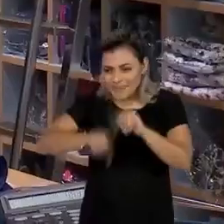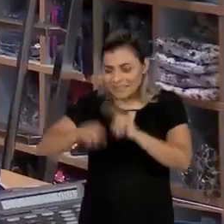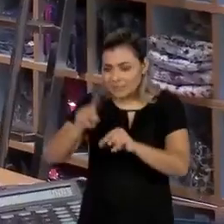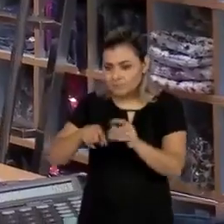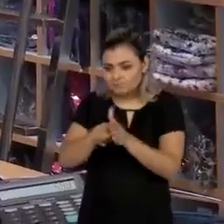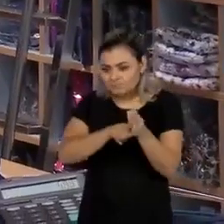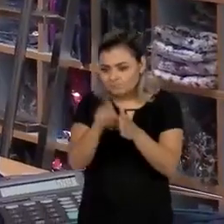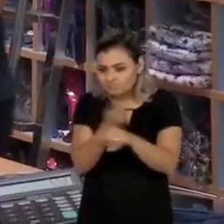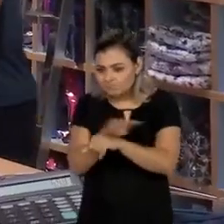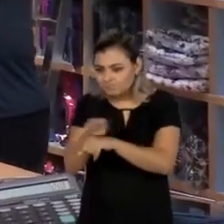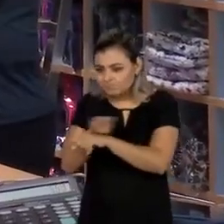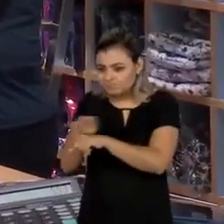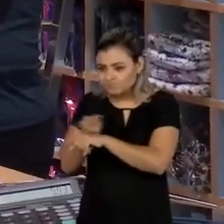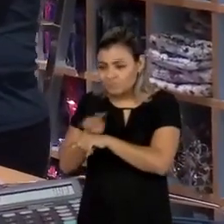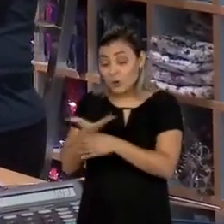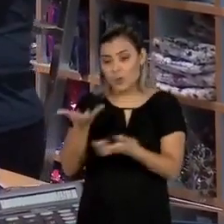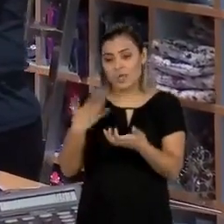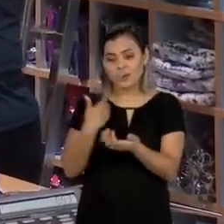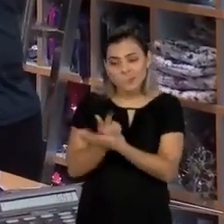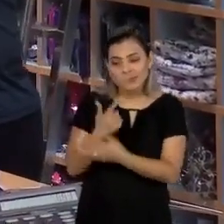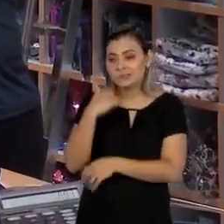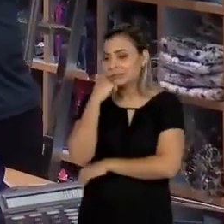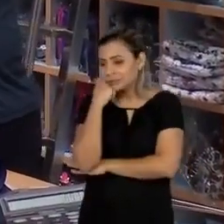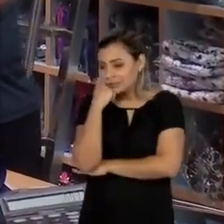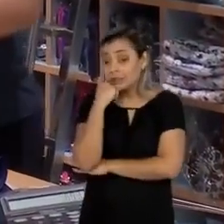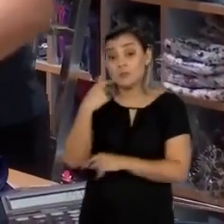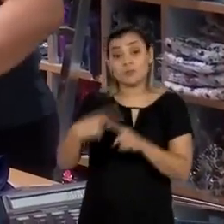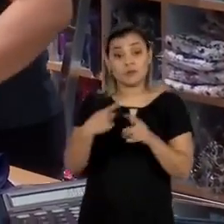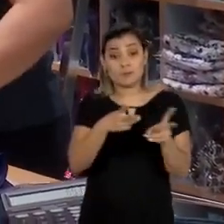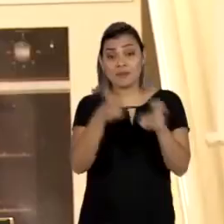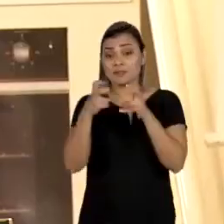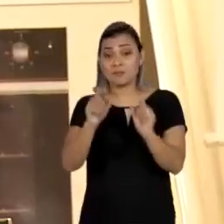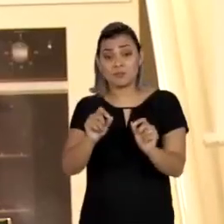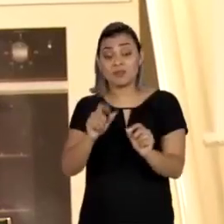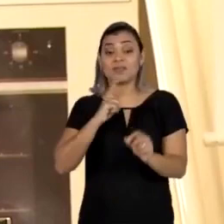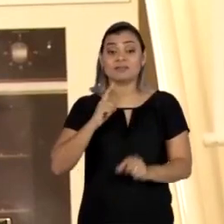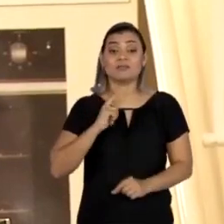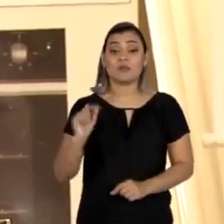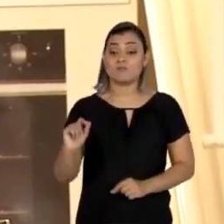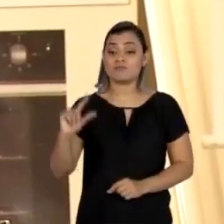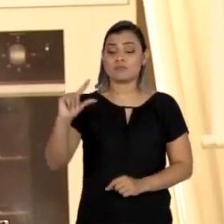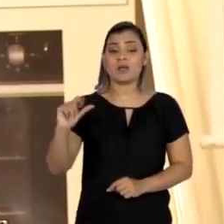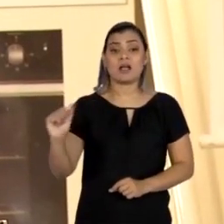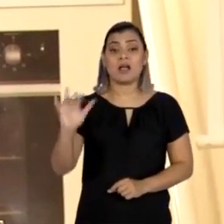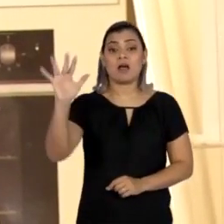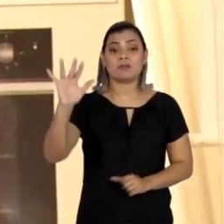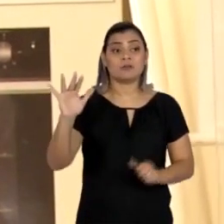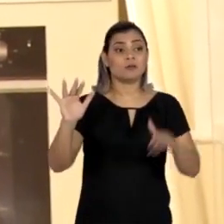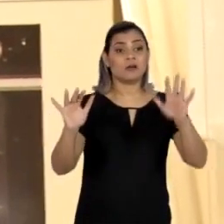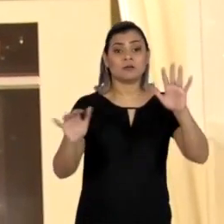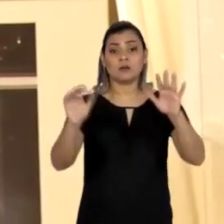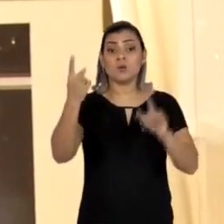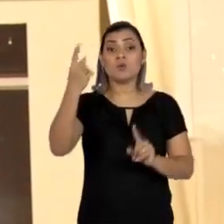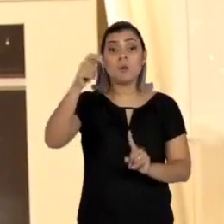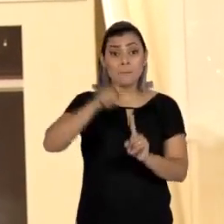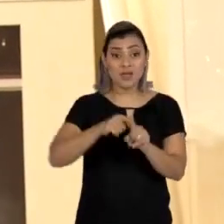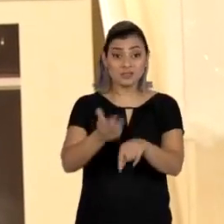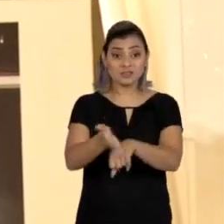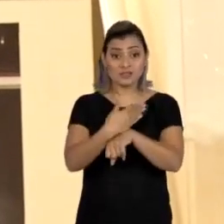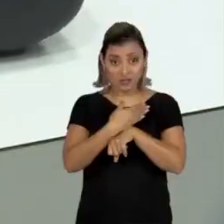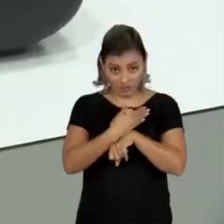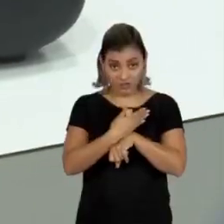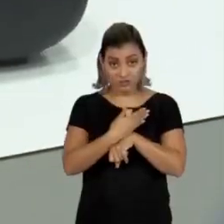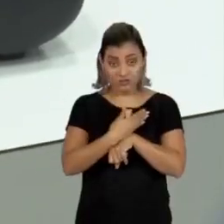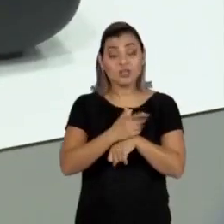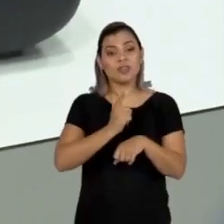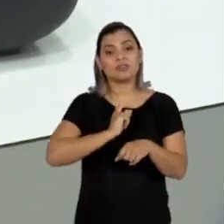você quer adquirir, porque o que a gente percebe é que a gente tem um aumento do preço dos produtos um mês antes da Black Friday,